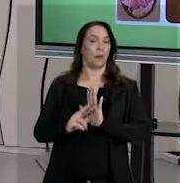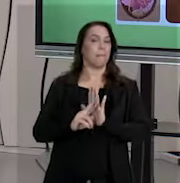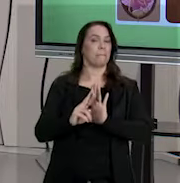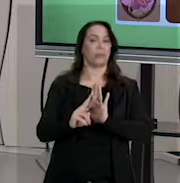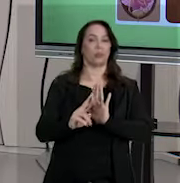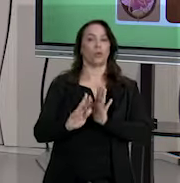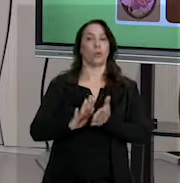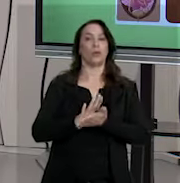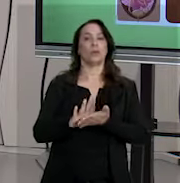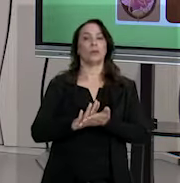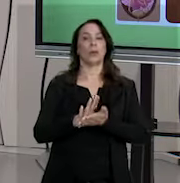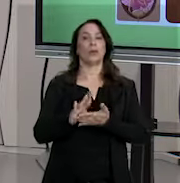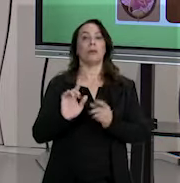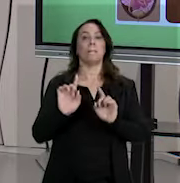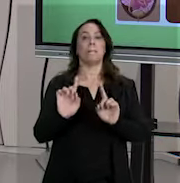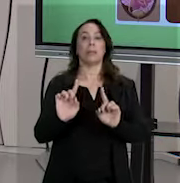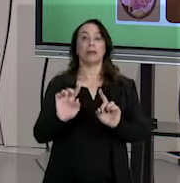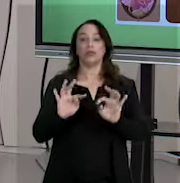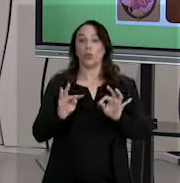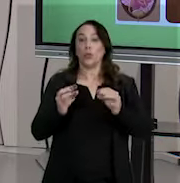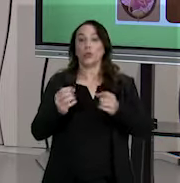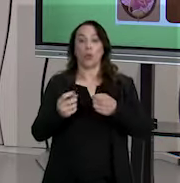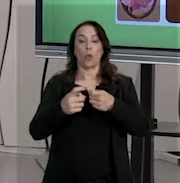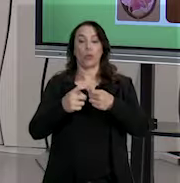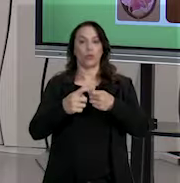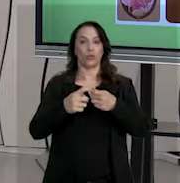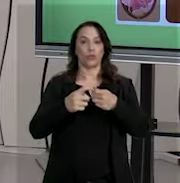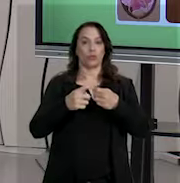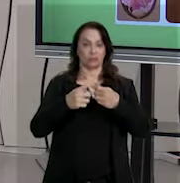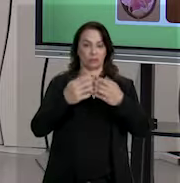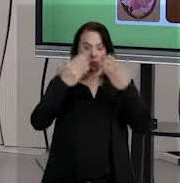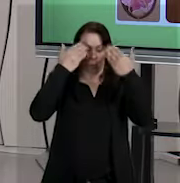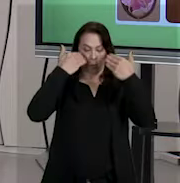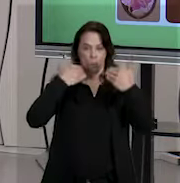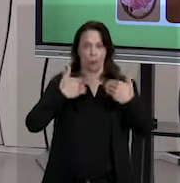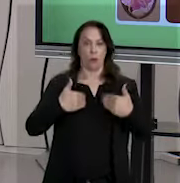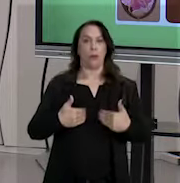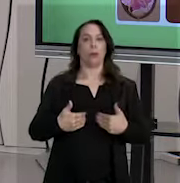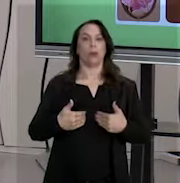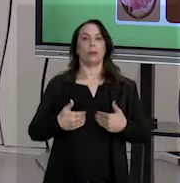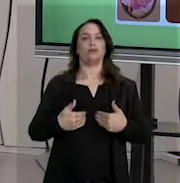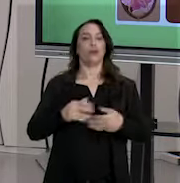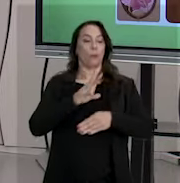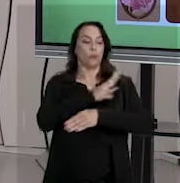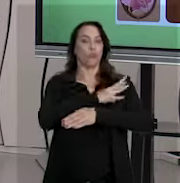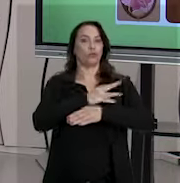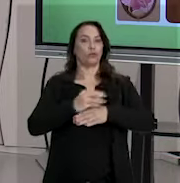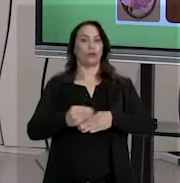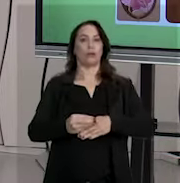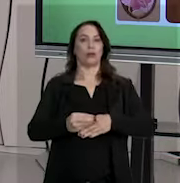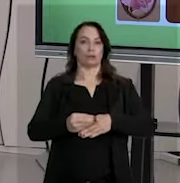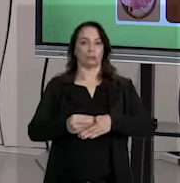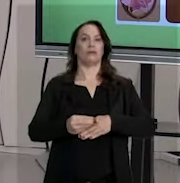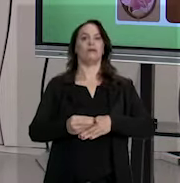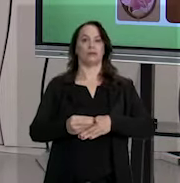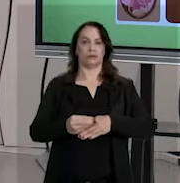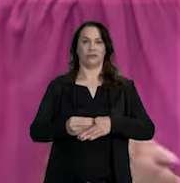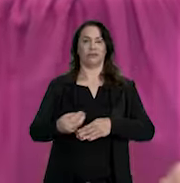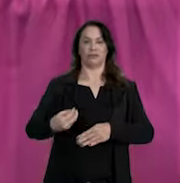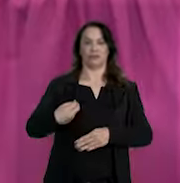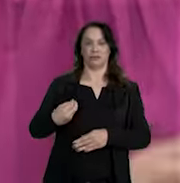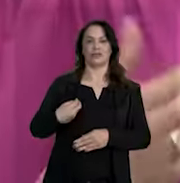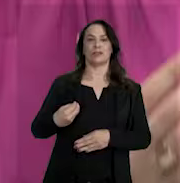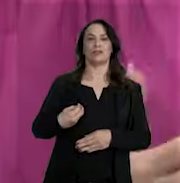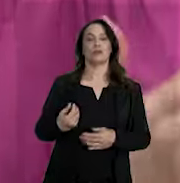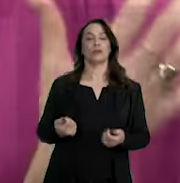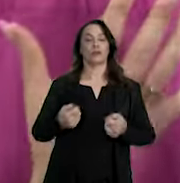cima de todo o esqueleto a gente ainda tem a musculatura que vai permitir essa movimentação. Quando ela contrai e